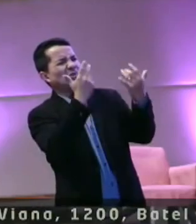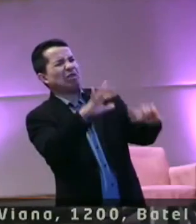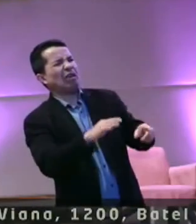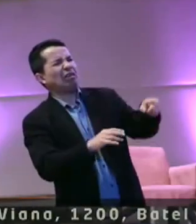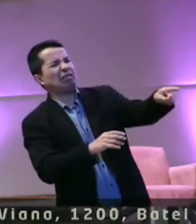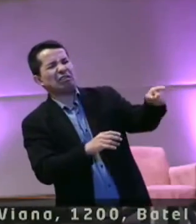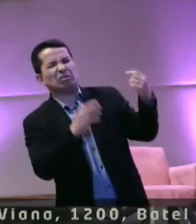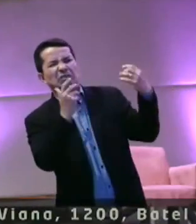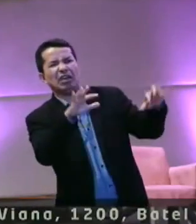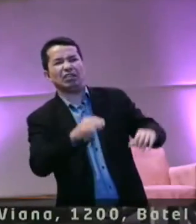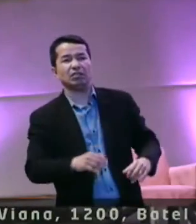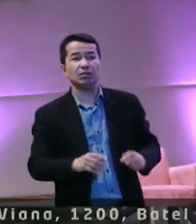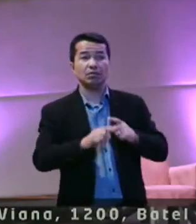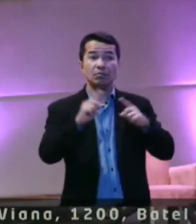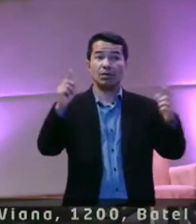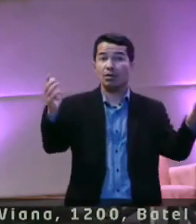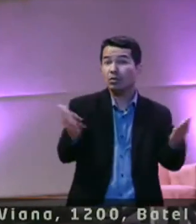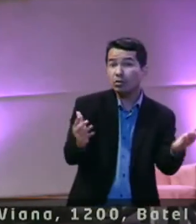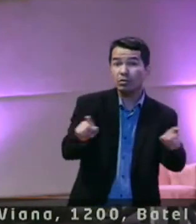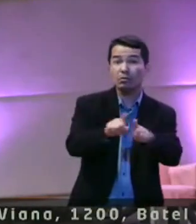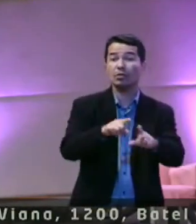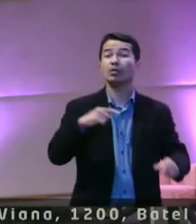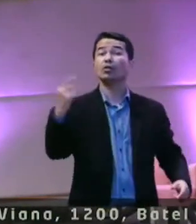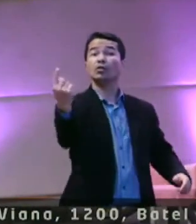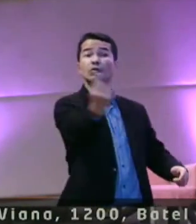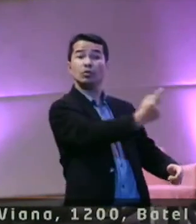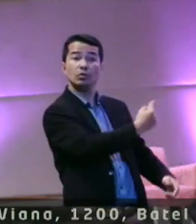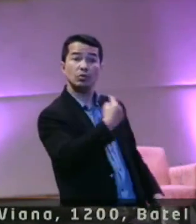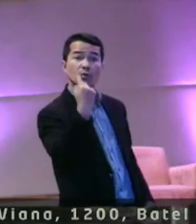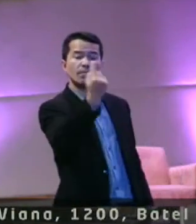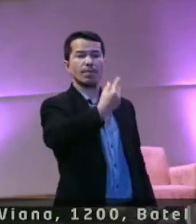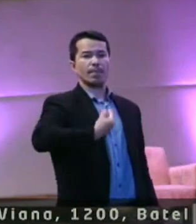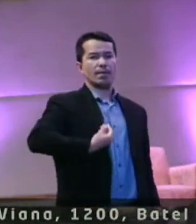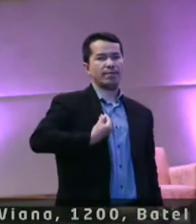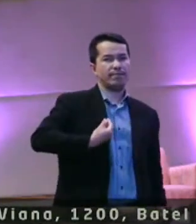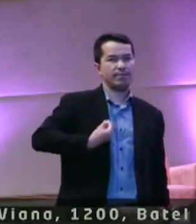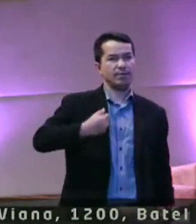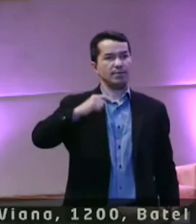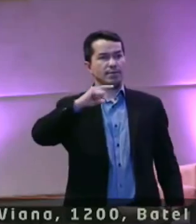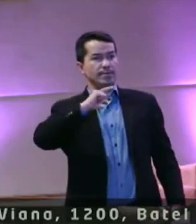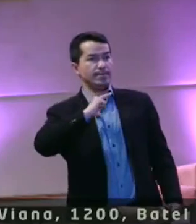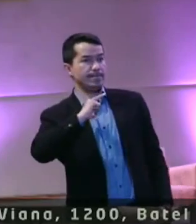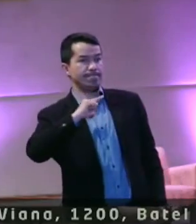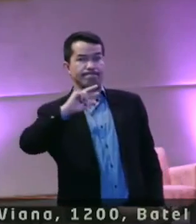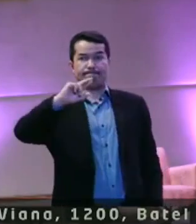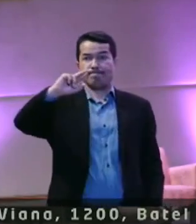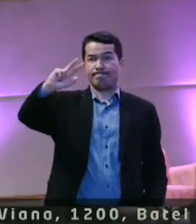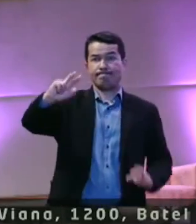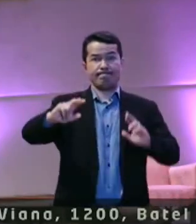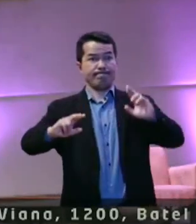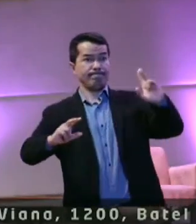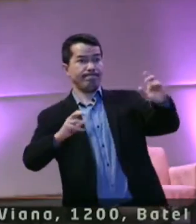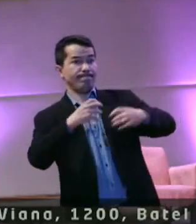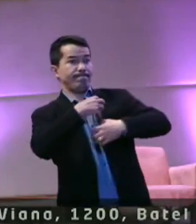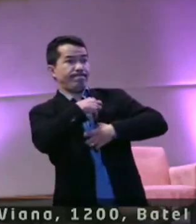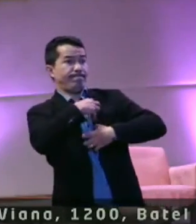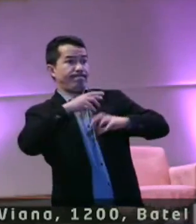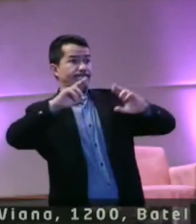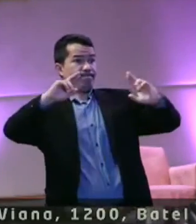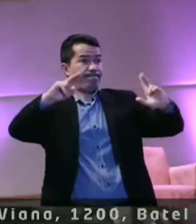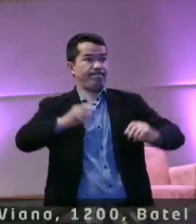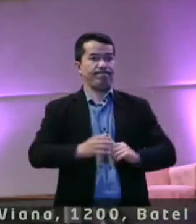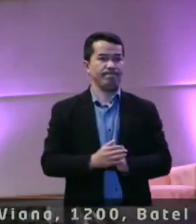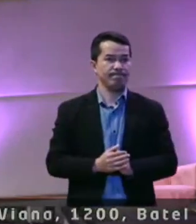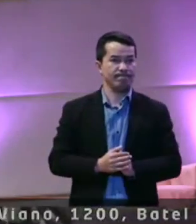como mundo, onde os valores e os princípios foram lançados por terra e já as pessoas não os